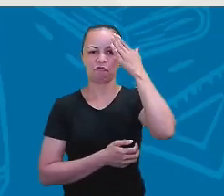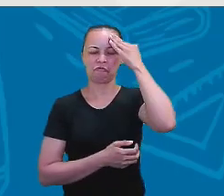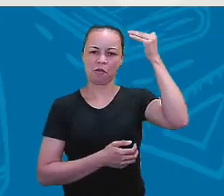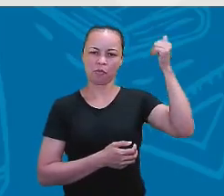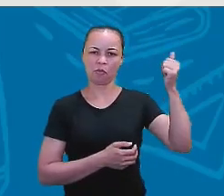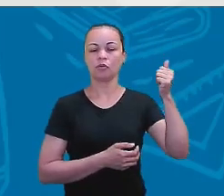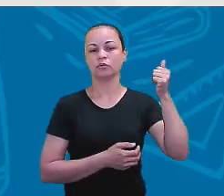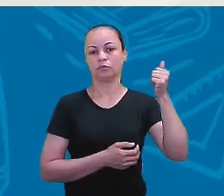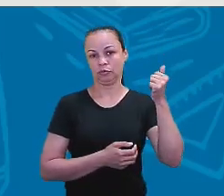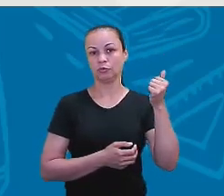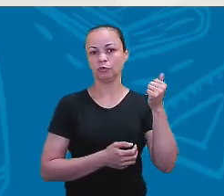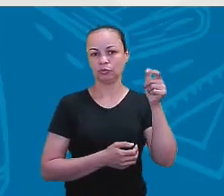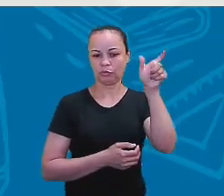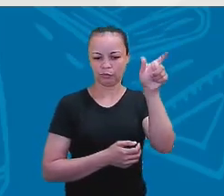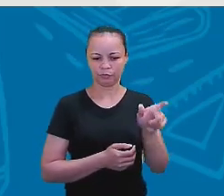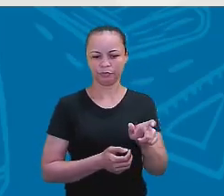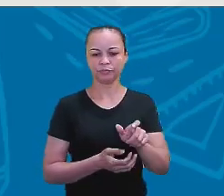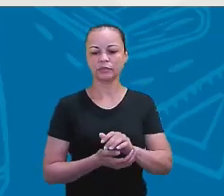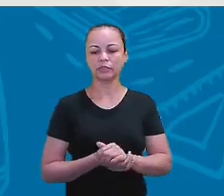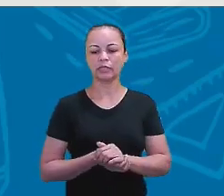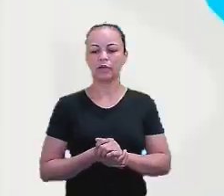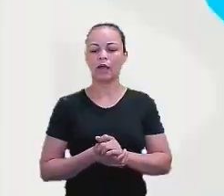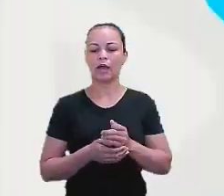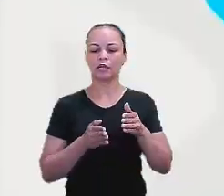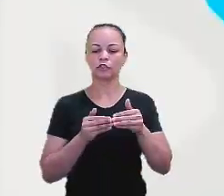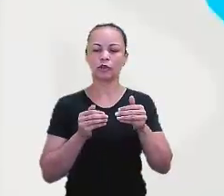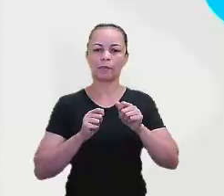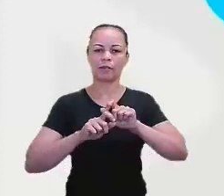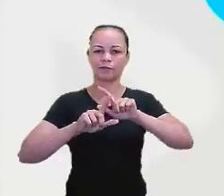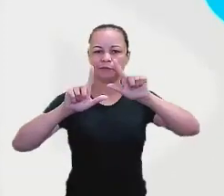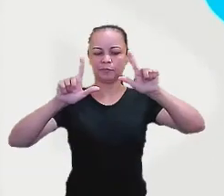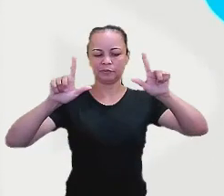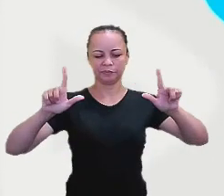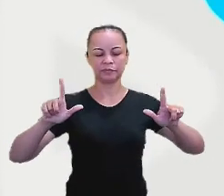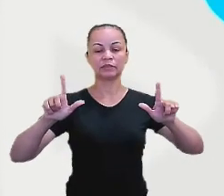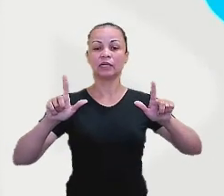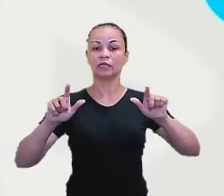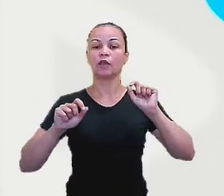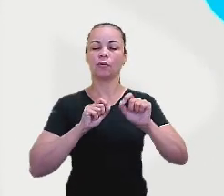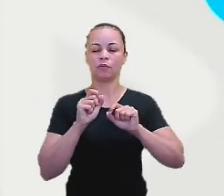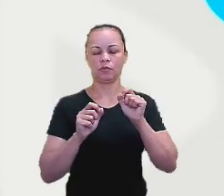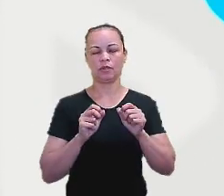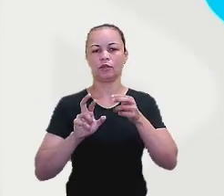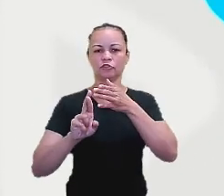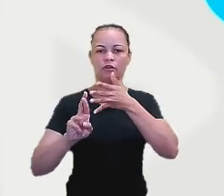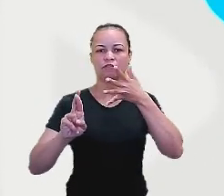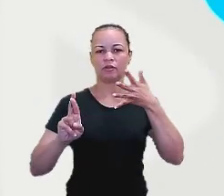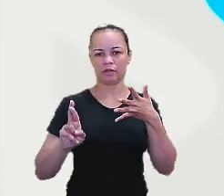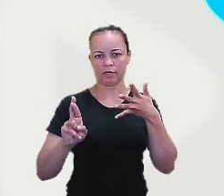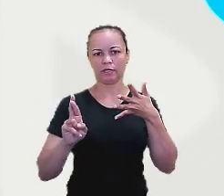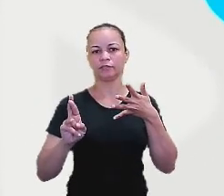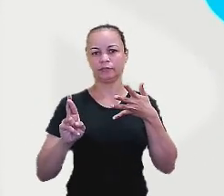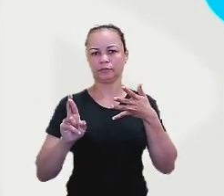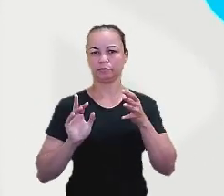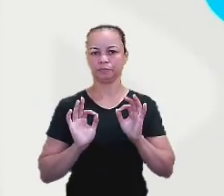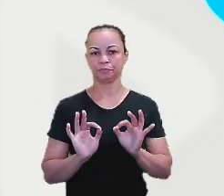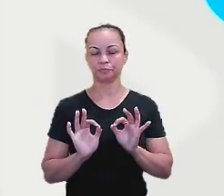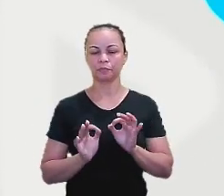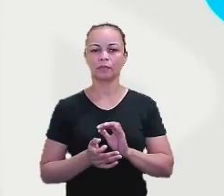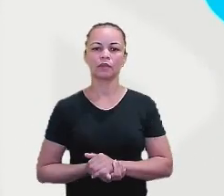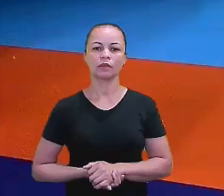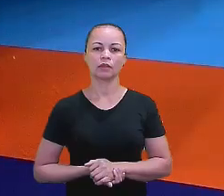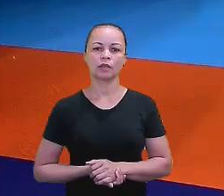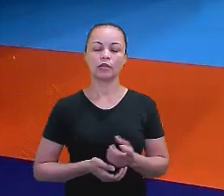Toicinho. Dito isso, eu vou pedir para a produção abrir a imagem, que são as nossas referências bibliográficas. Perfeito. Já vou pedir para a